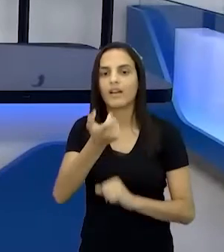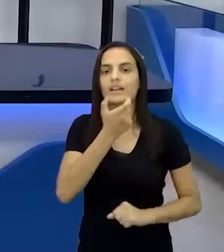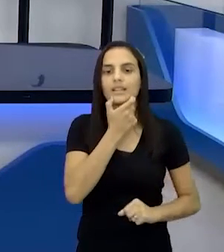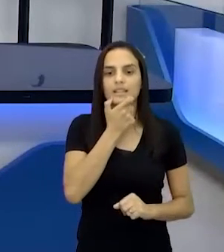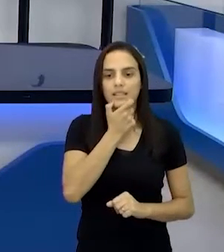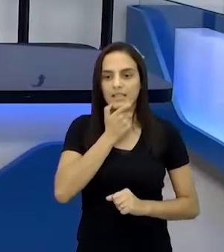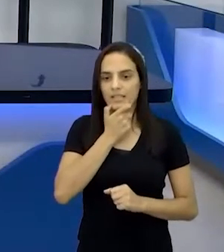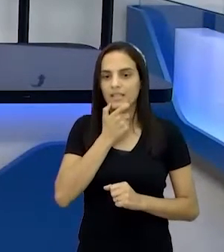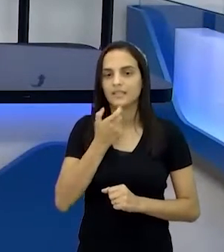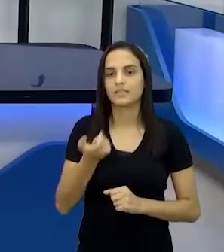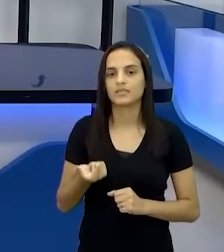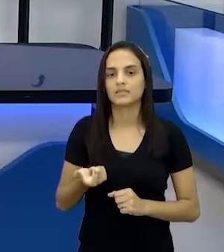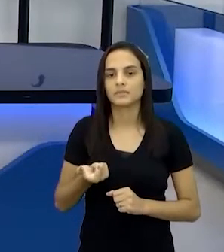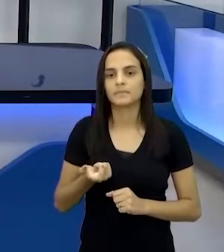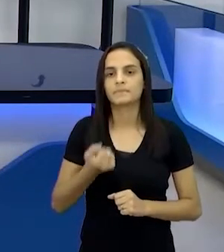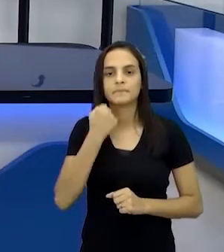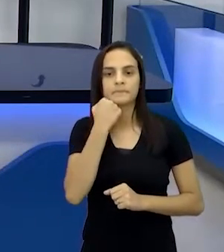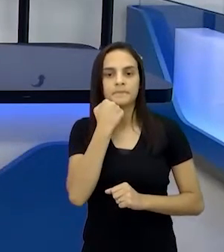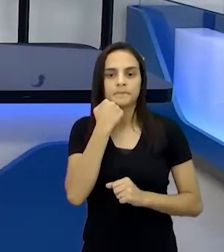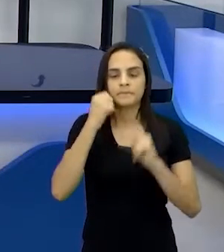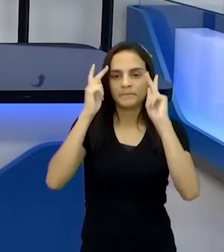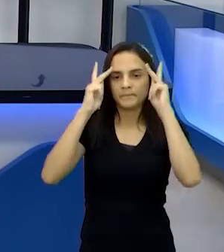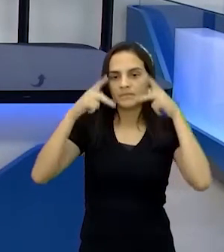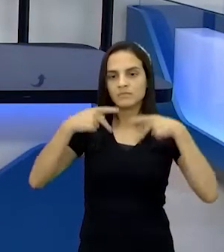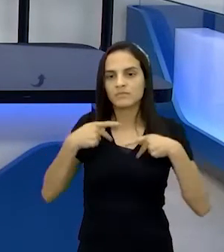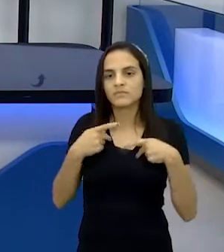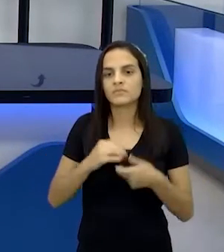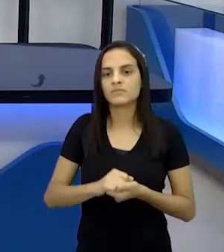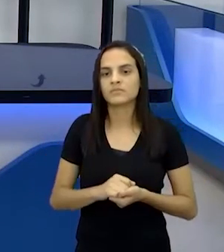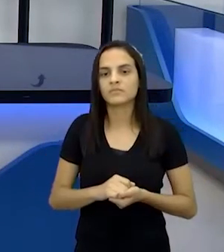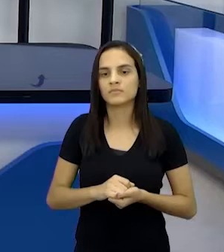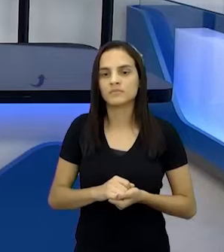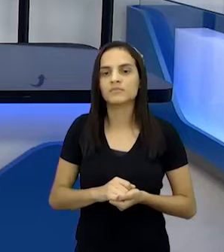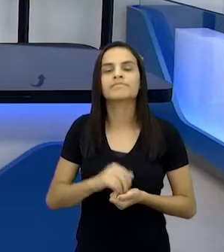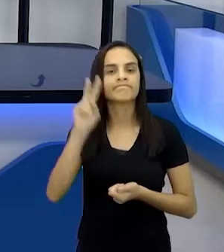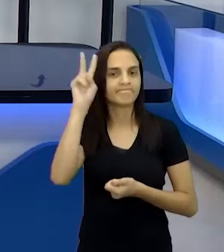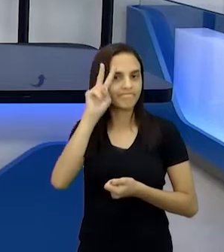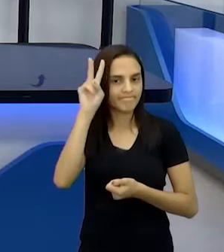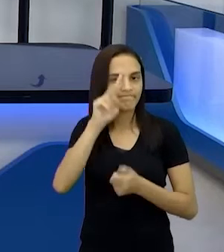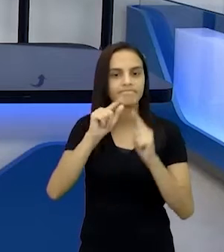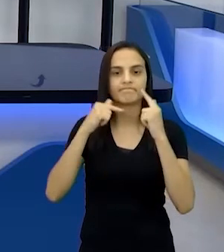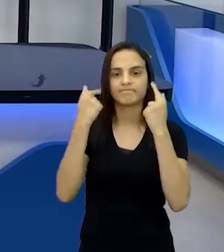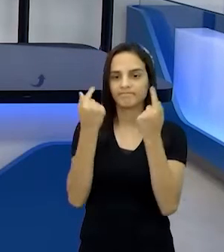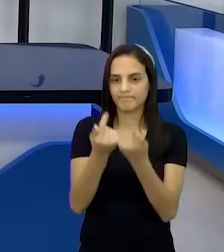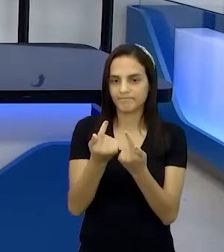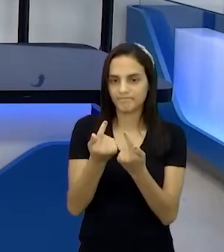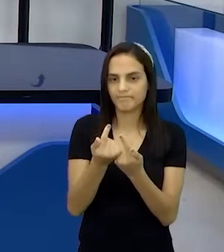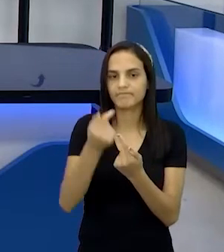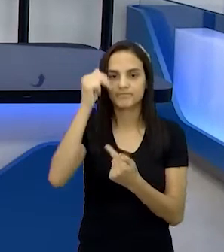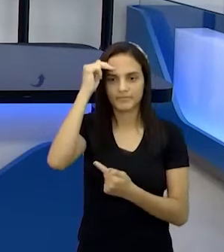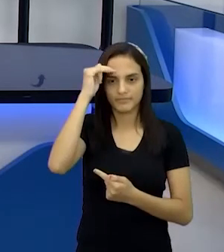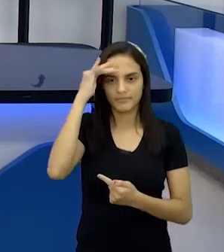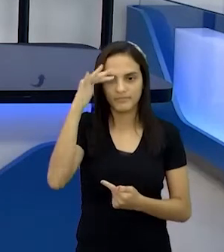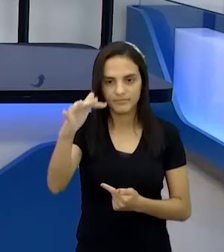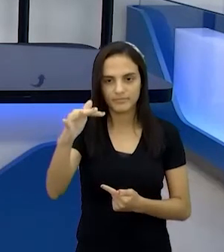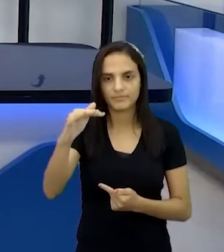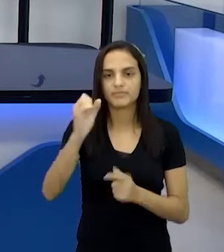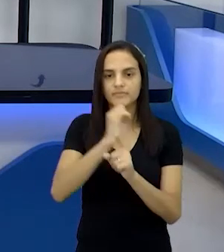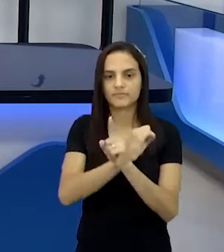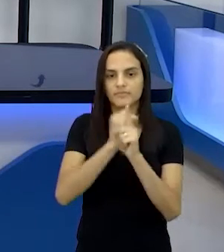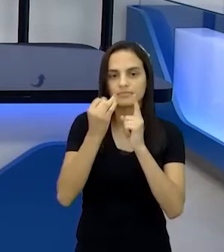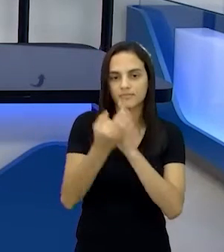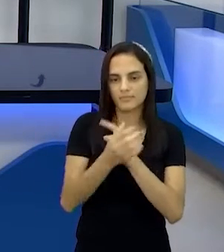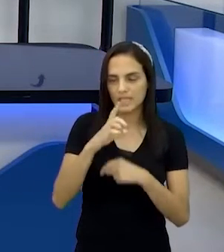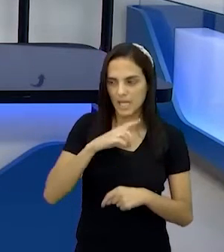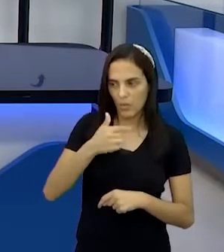inglês. Temos ciências humanas. Vamos ver se a gente lembra de todos. História, geografia, filosofia, sociologia.